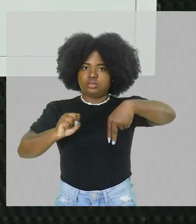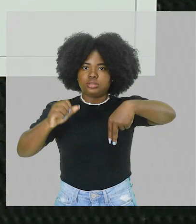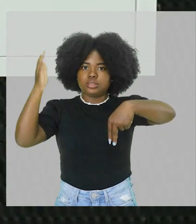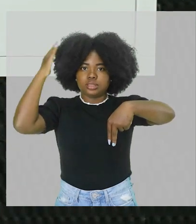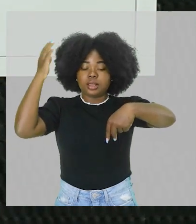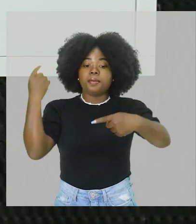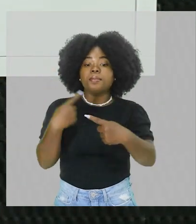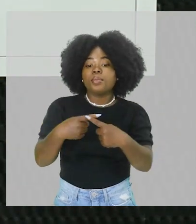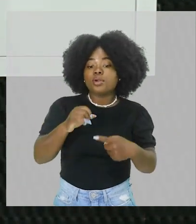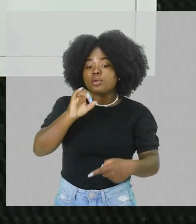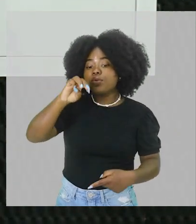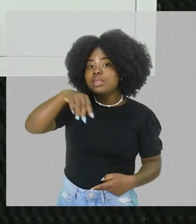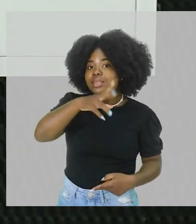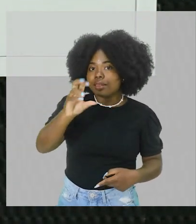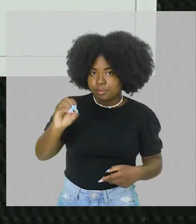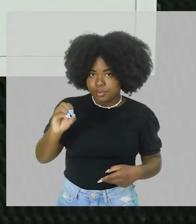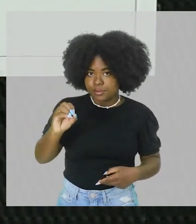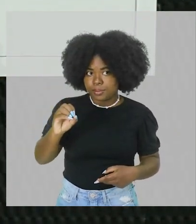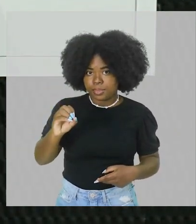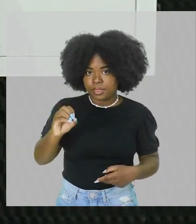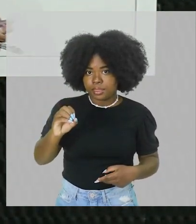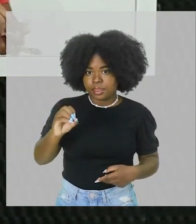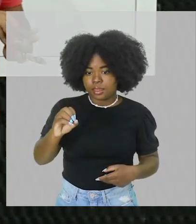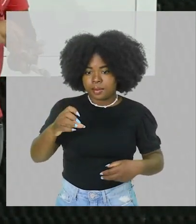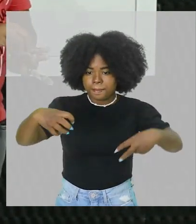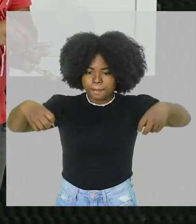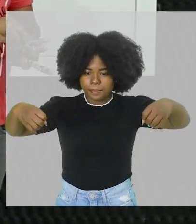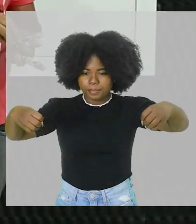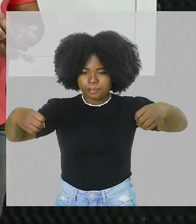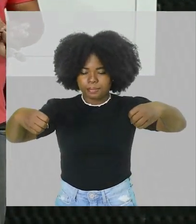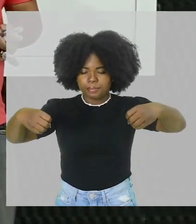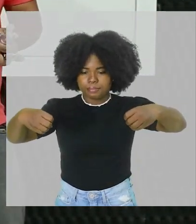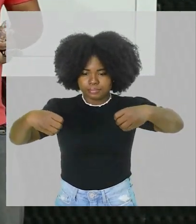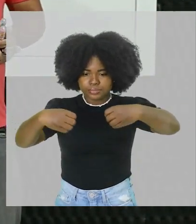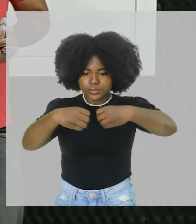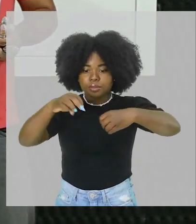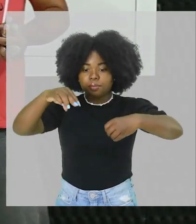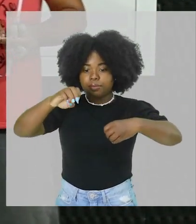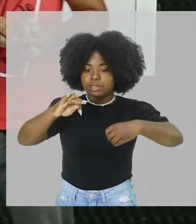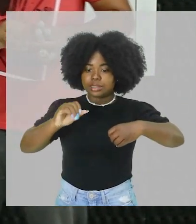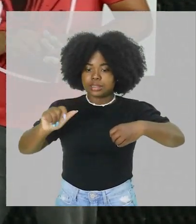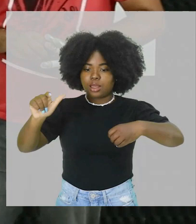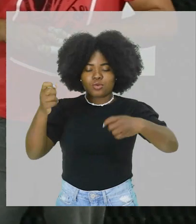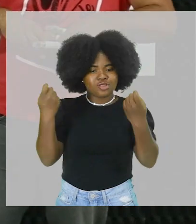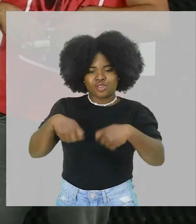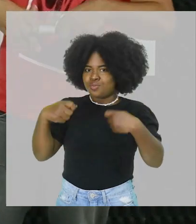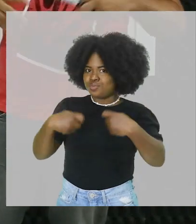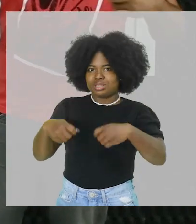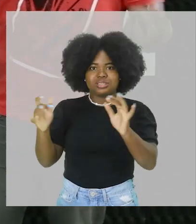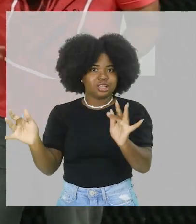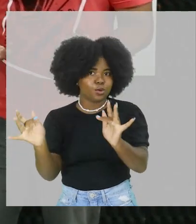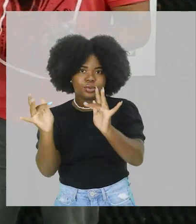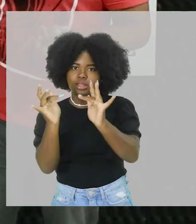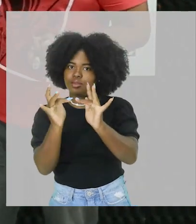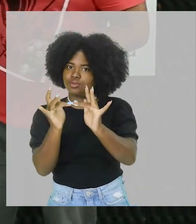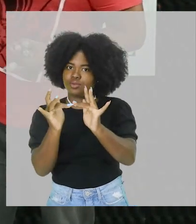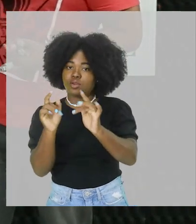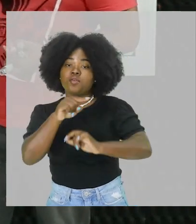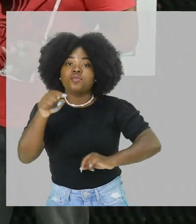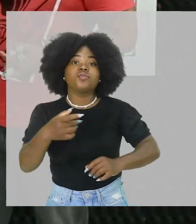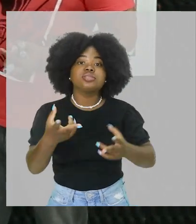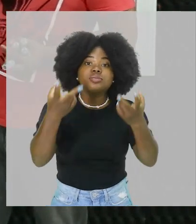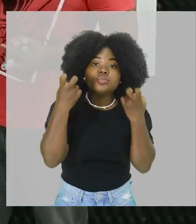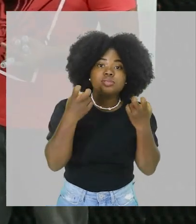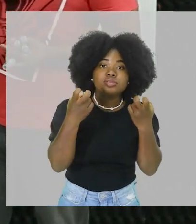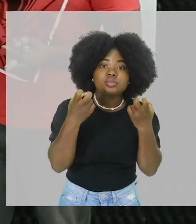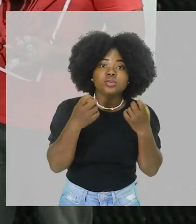precisa tocar nesse metal para que esse metal seja atraído, se sinta atraído. certo? Vocês já perceberam isso, que quando a gente